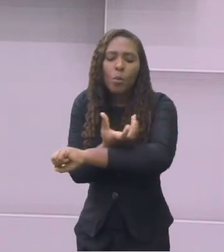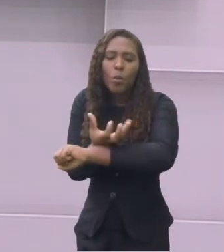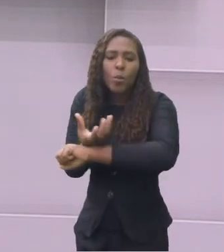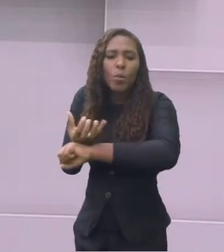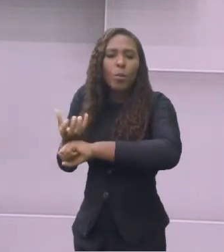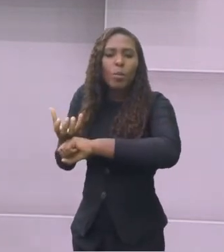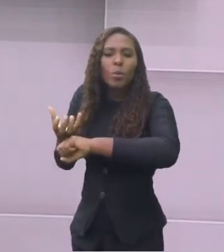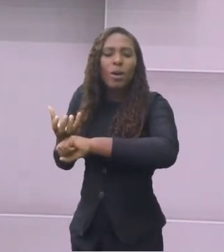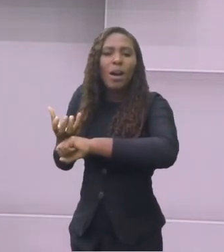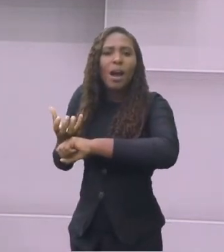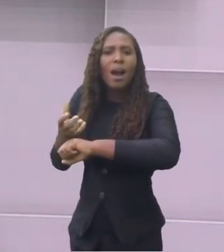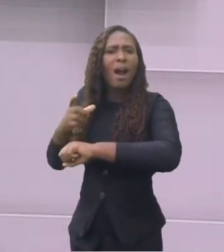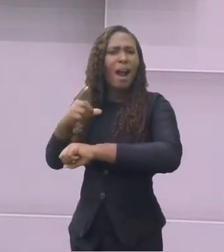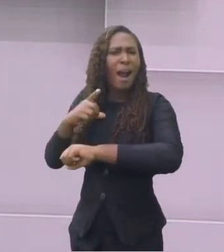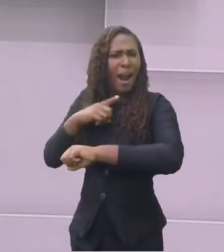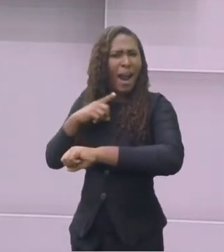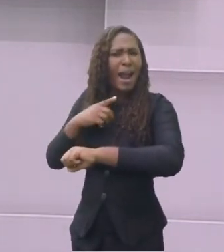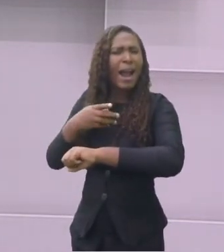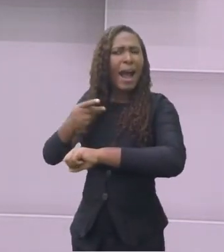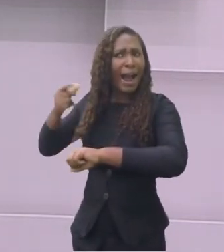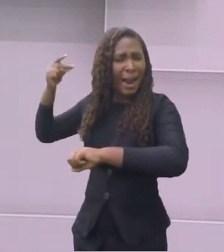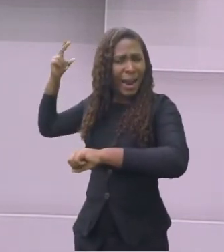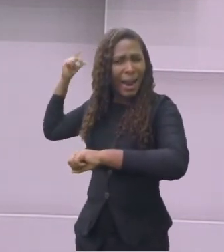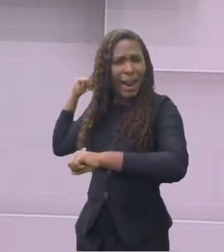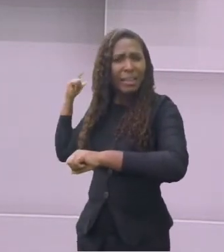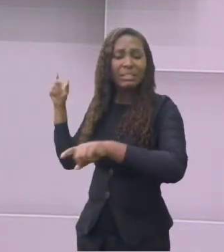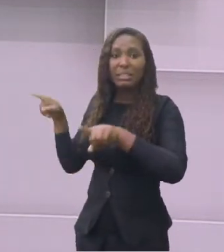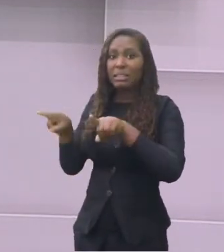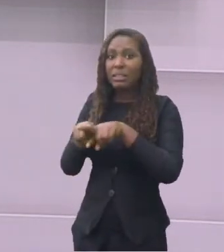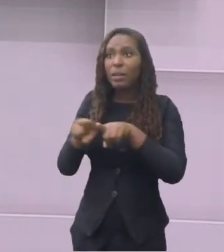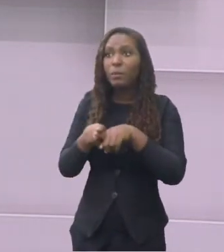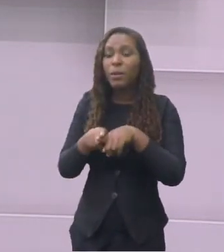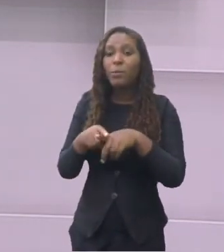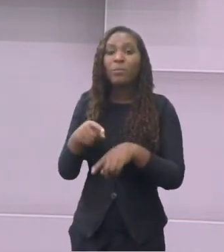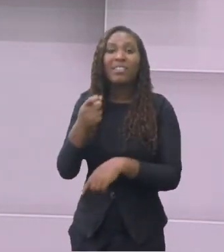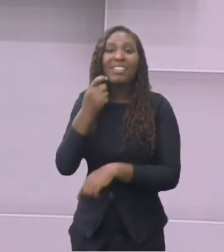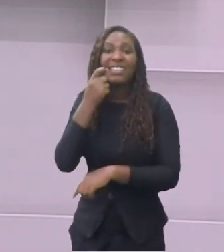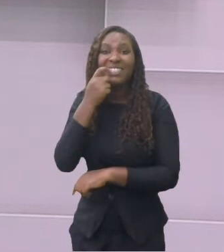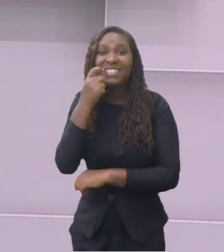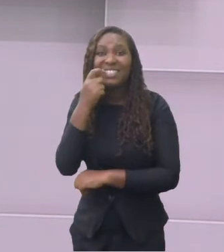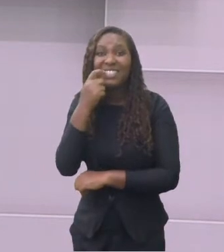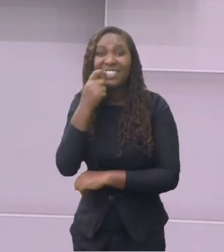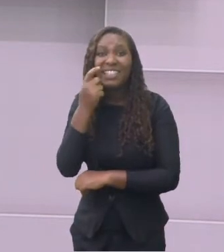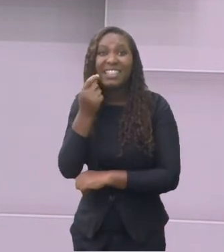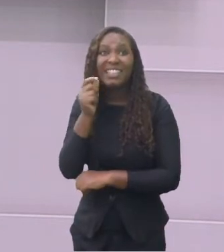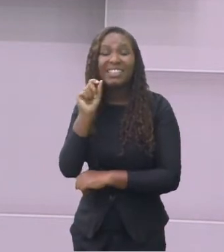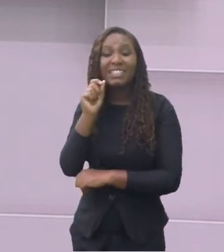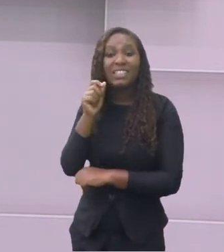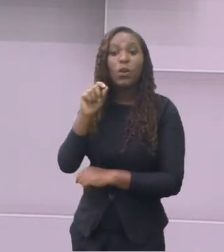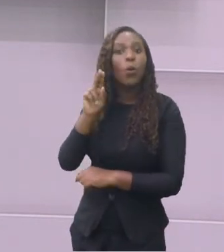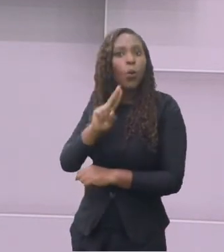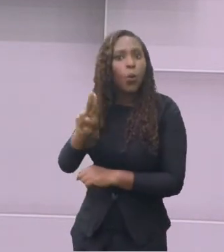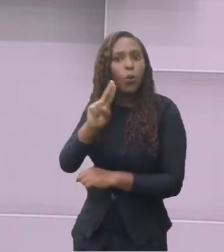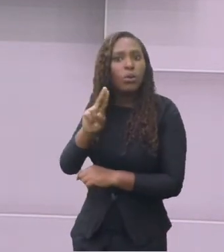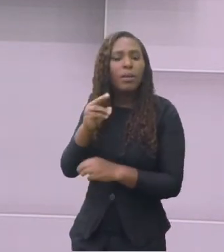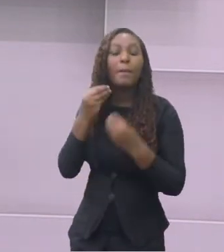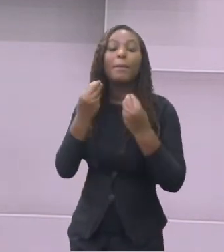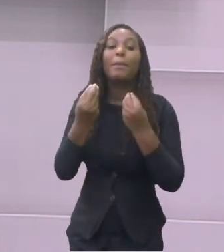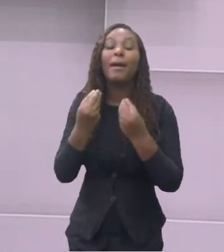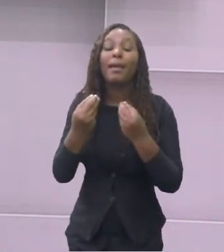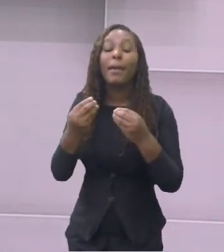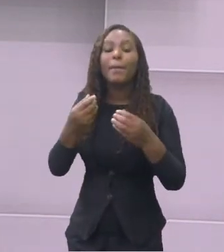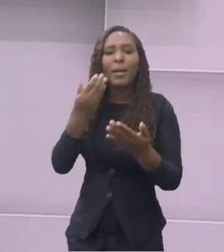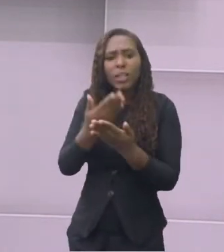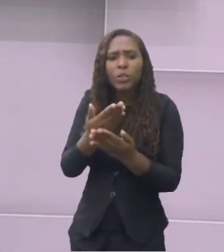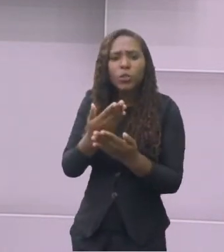de acordo com a mandíbula, com o dente encontrado com um material fossilizado. Então,